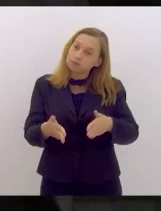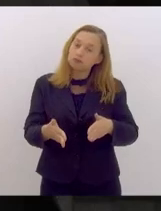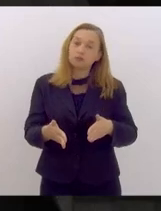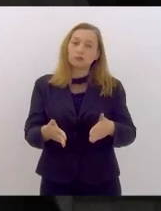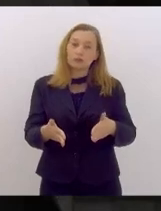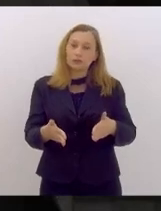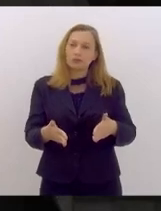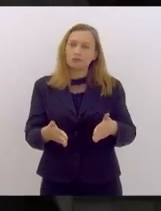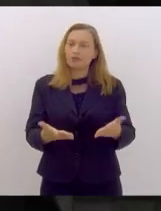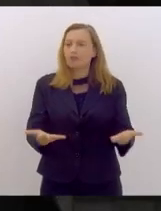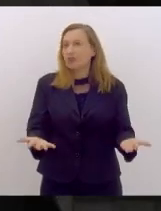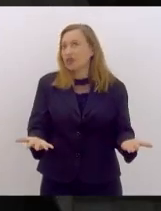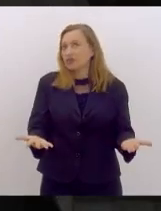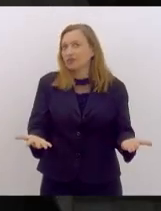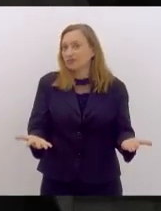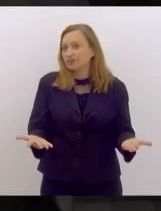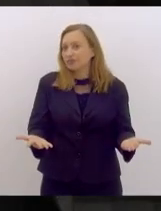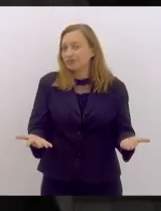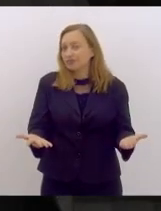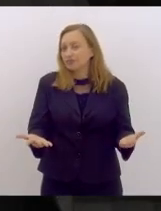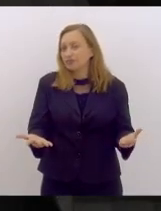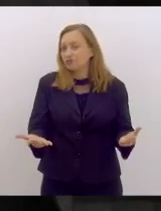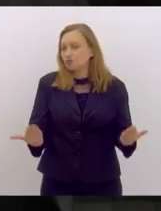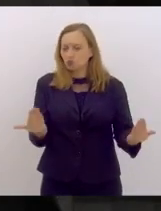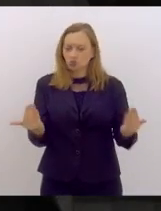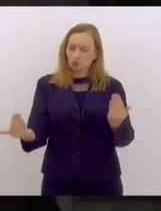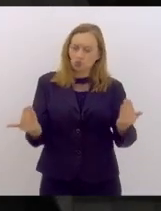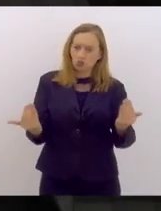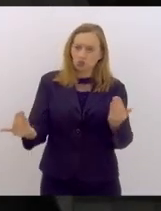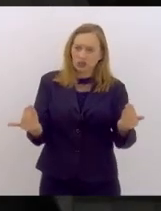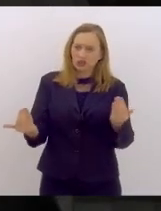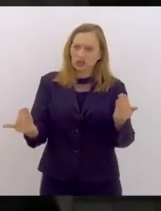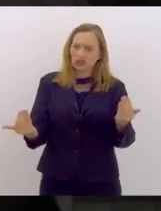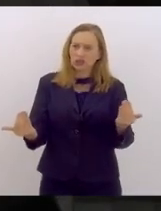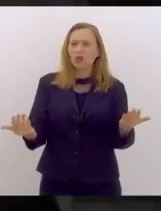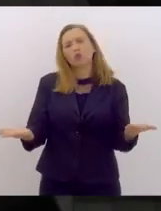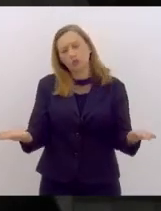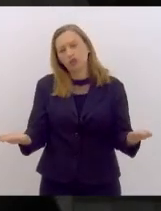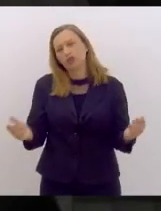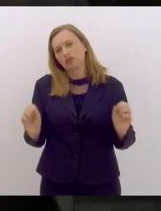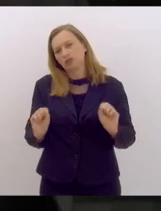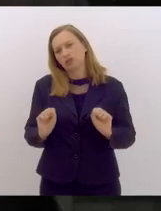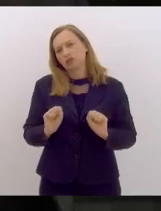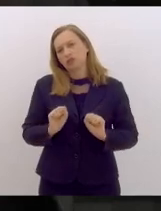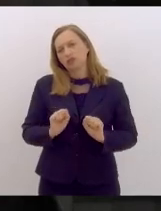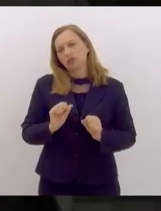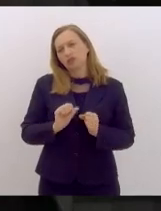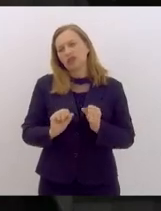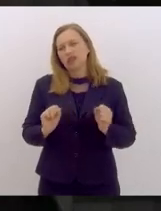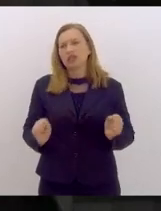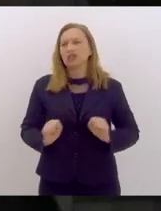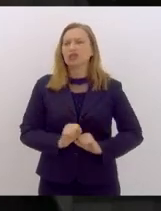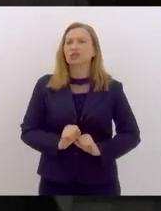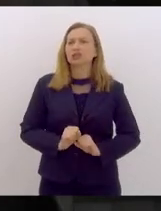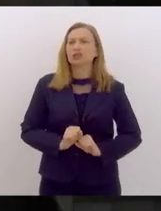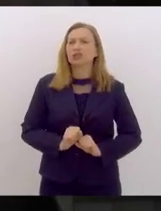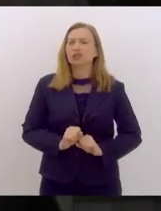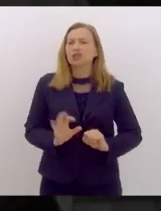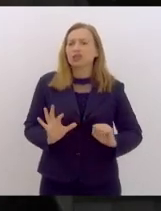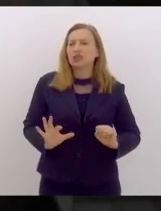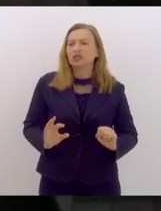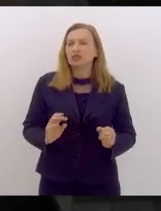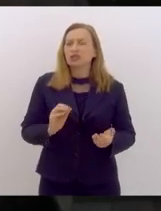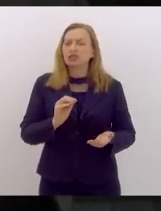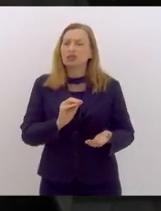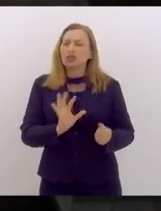fazendo um conta contraponto um brigada na questão da insegurança